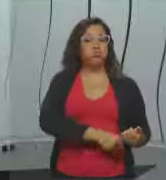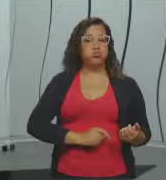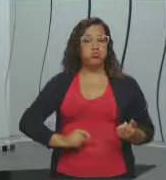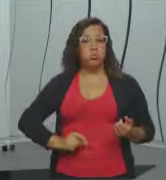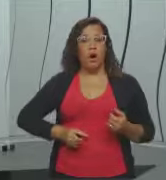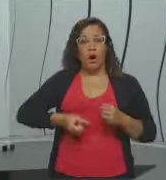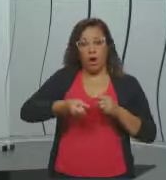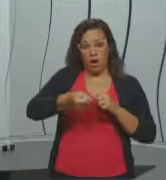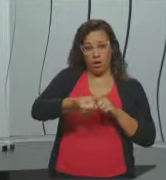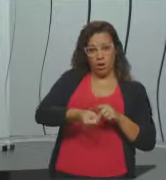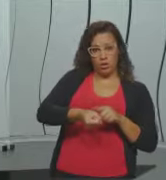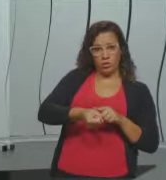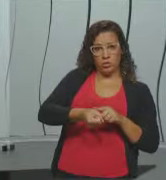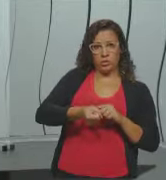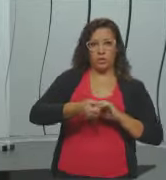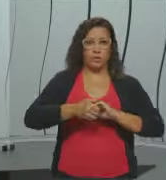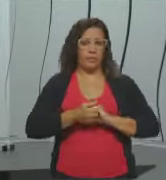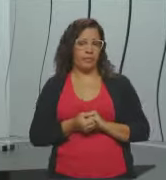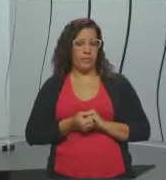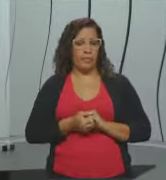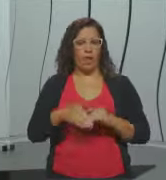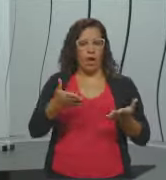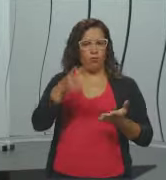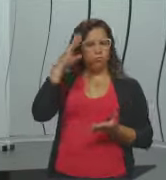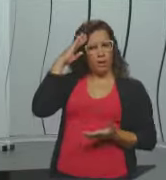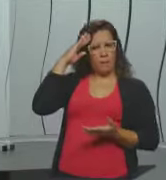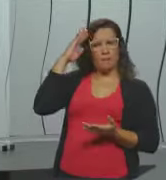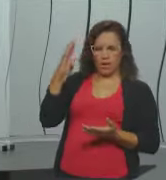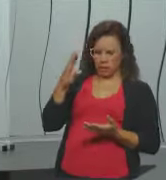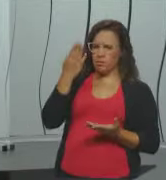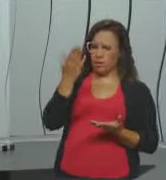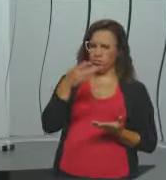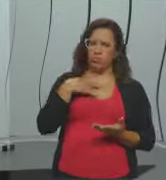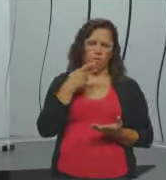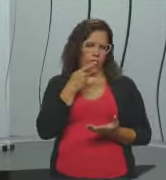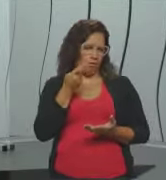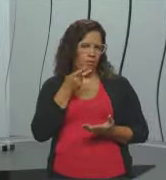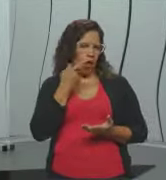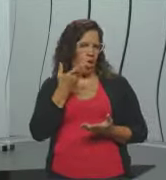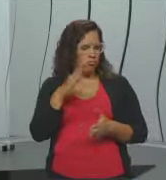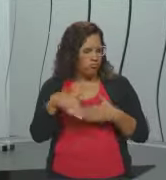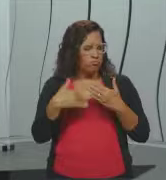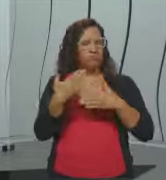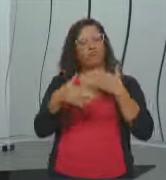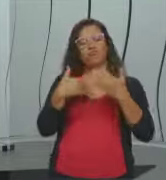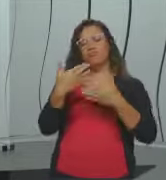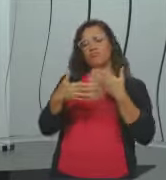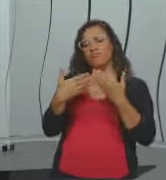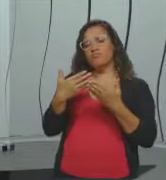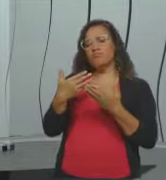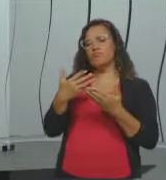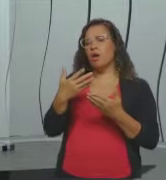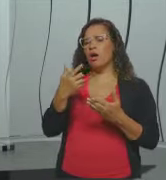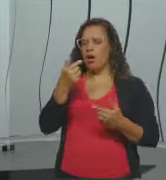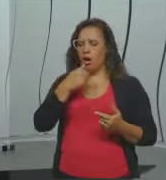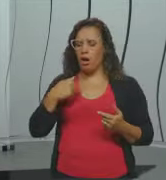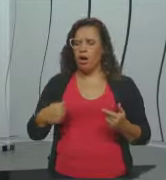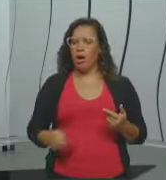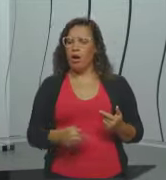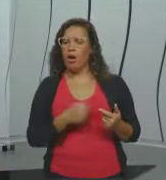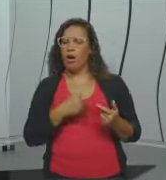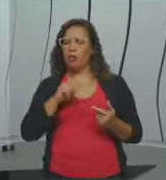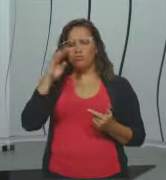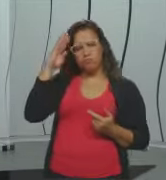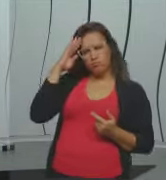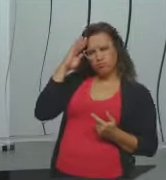ânus. Esses aí seriam os principais. Eu ainda vou citar aqui no processo algumas glândulas acessórias que são